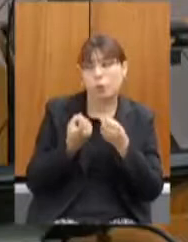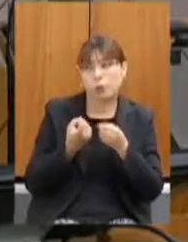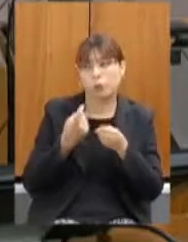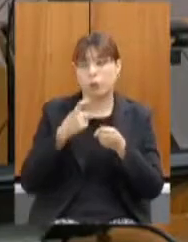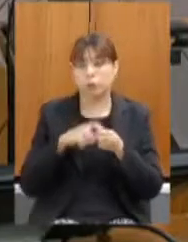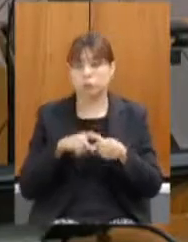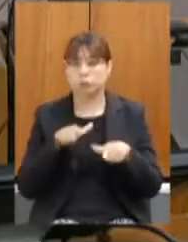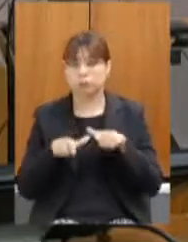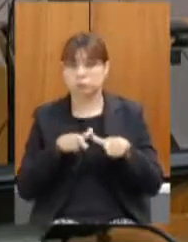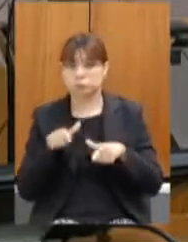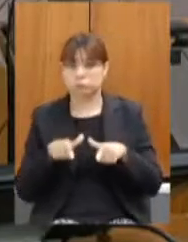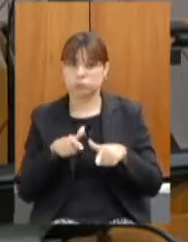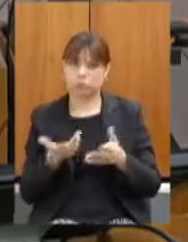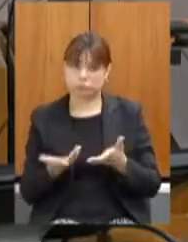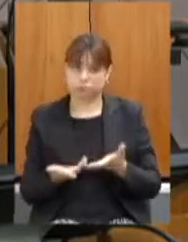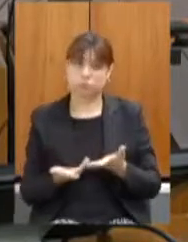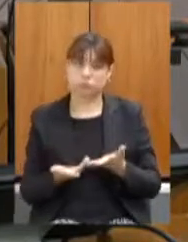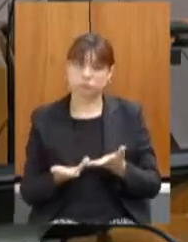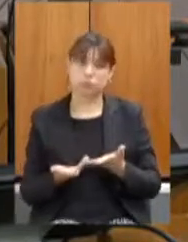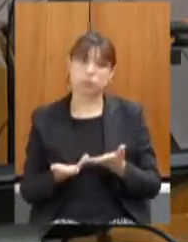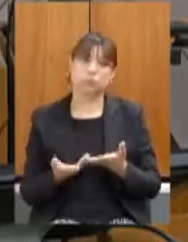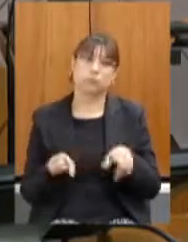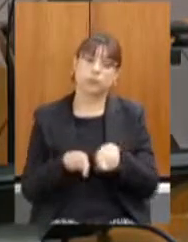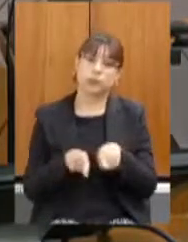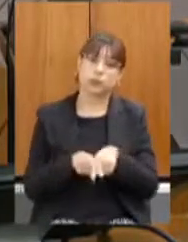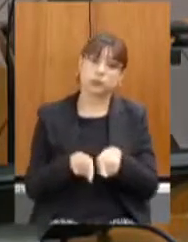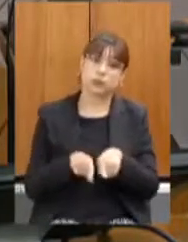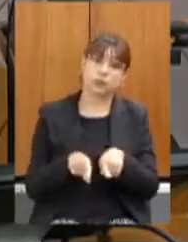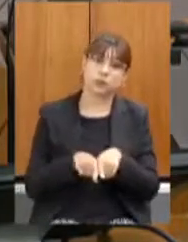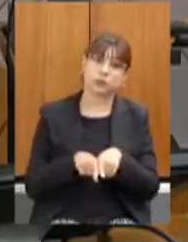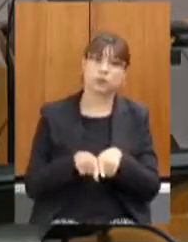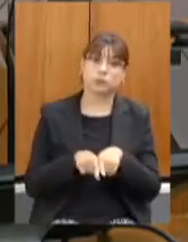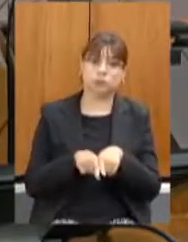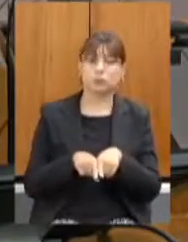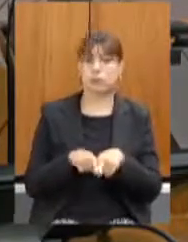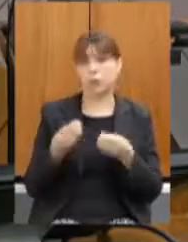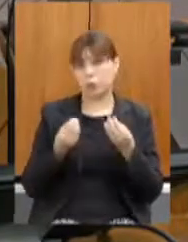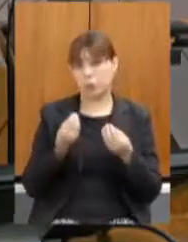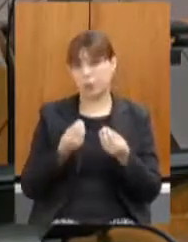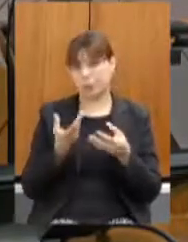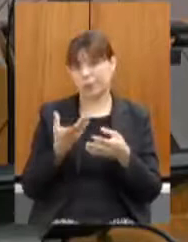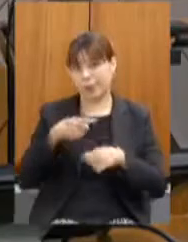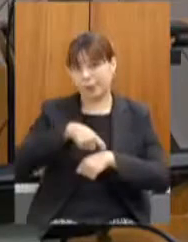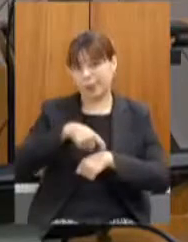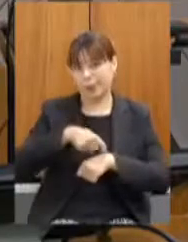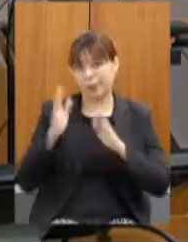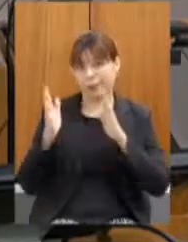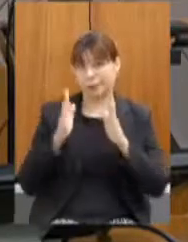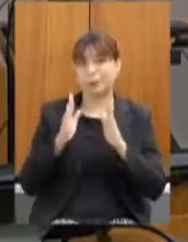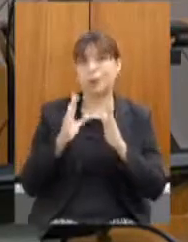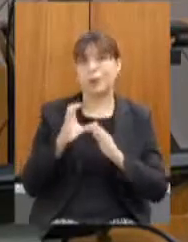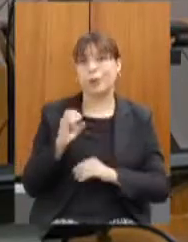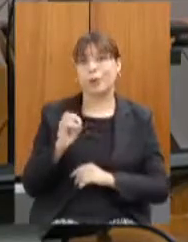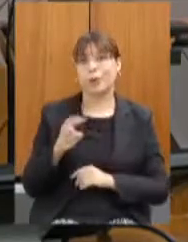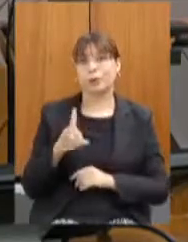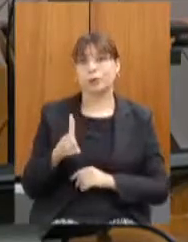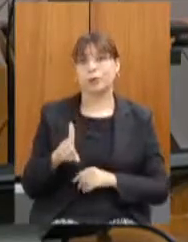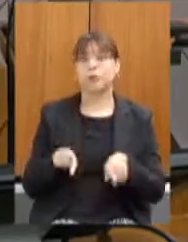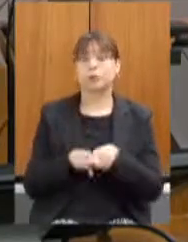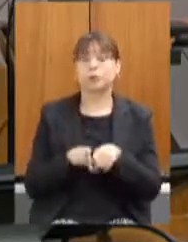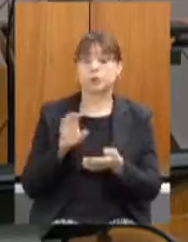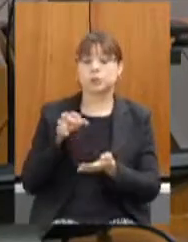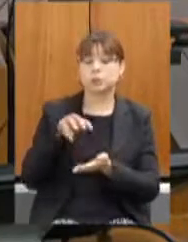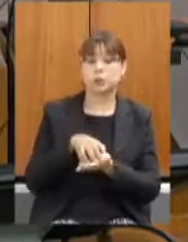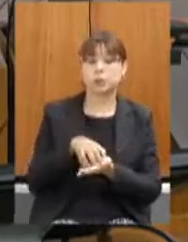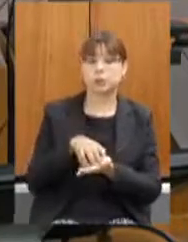do no estado e compatibilizar com a cor 2019 nós temos o centro Mineiro de de controle de doenças